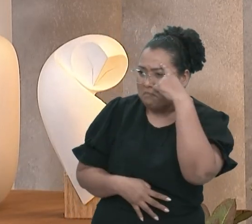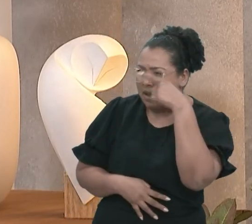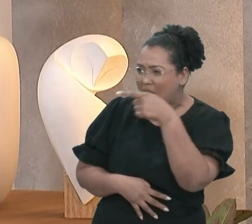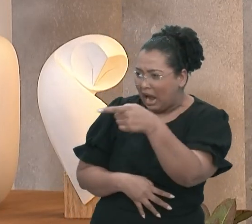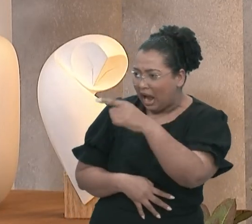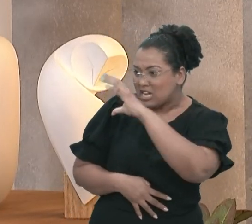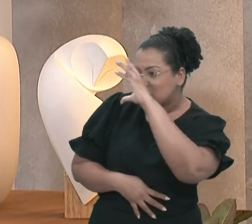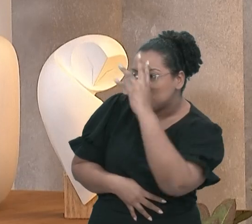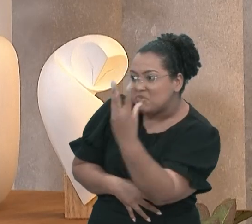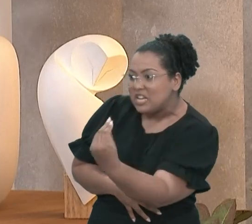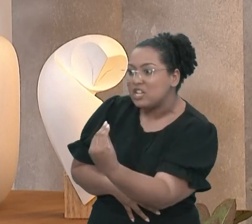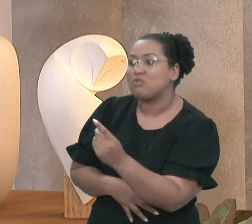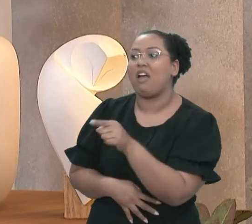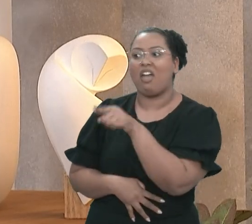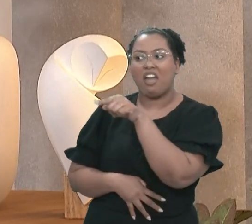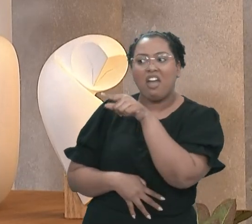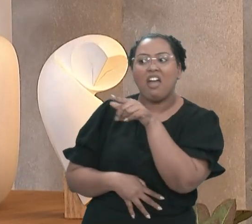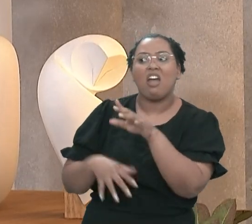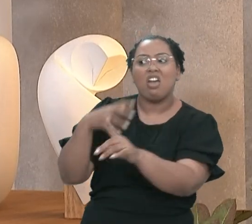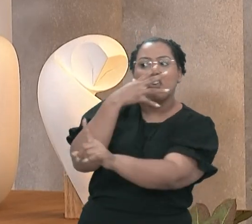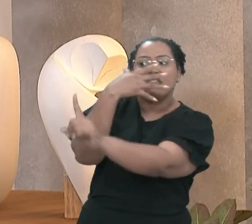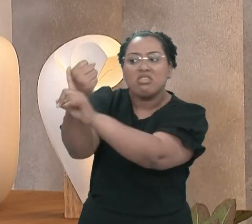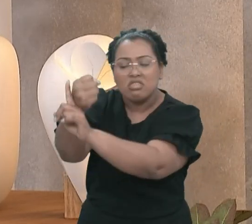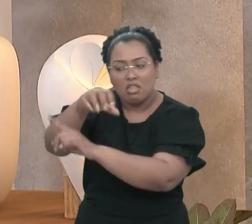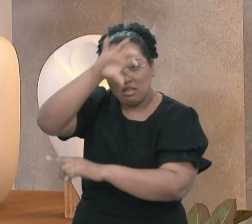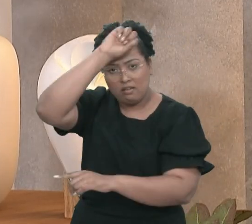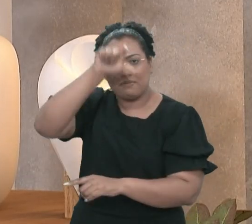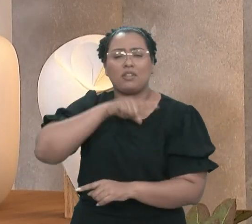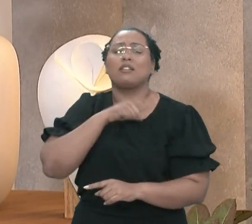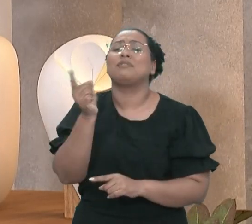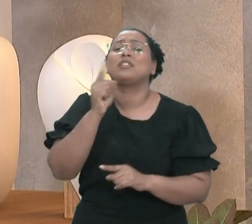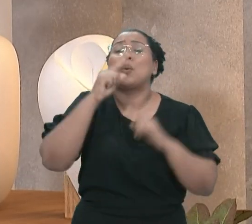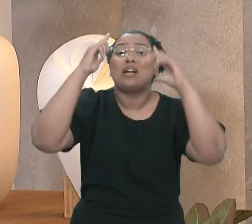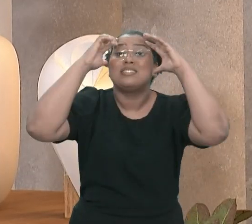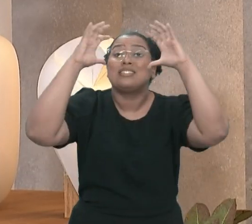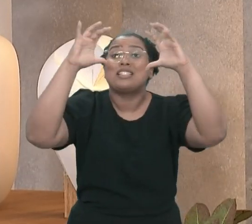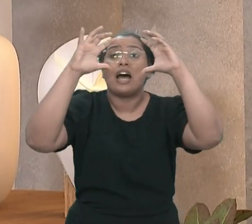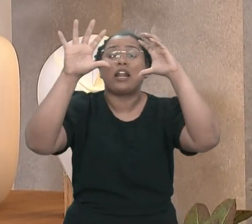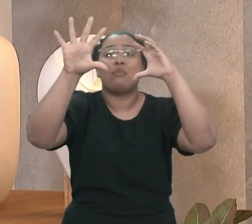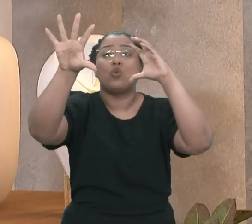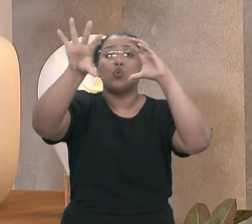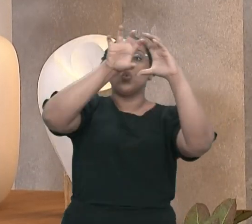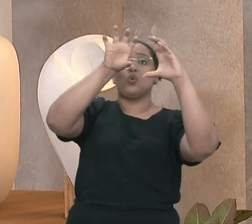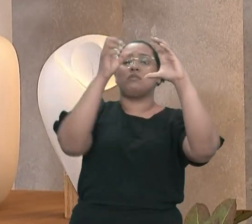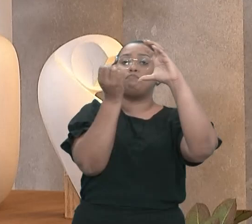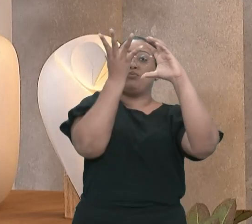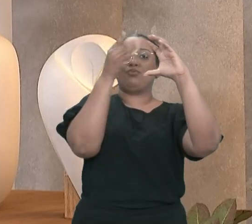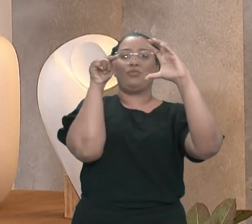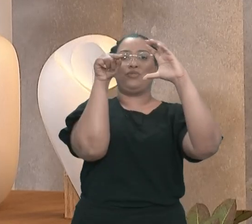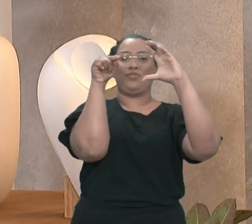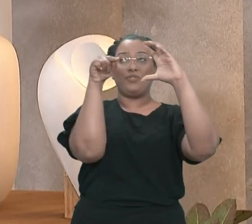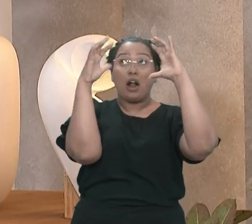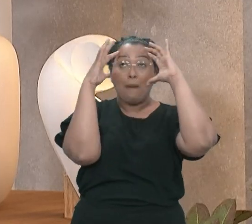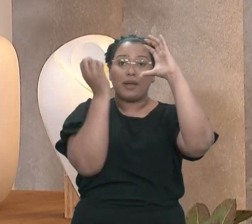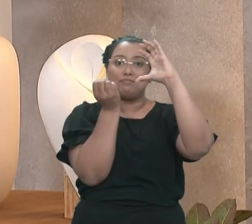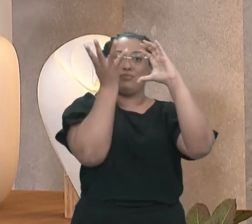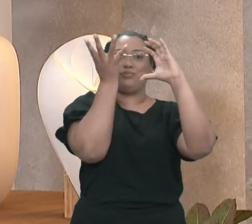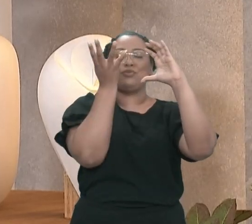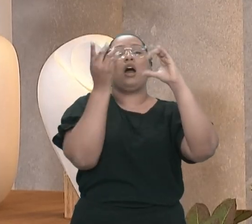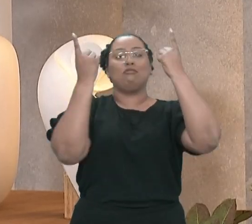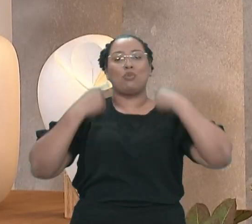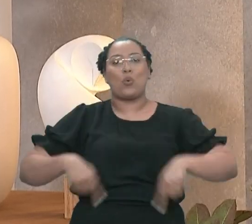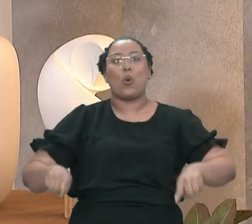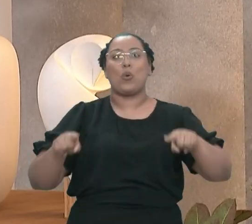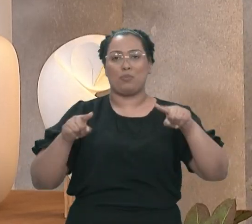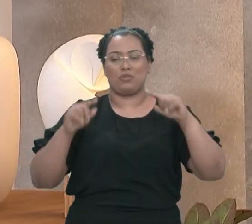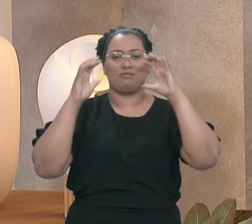de espiritual, né? E não é por conta da área do cérebro que está sendo ativada naquele momento. Ou seja, a senhora fala sobre focos